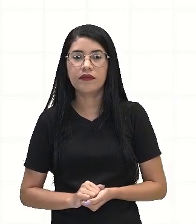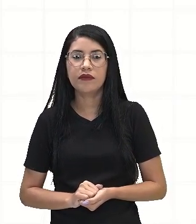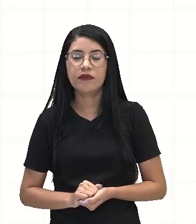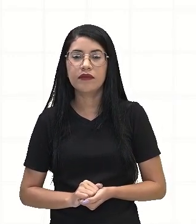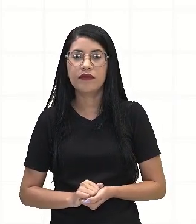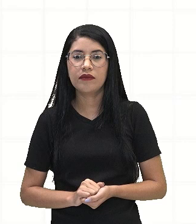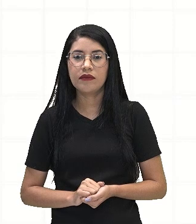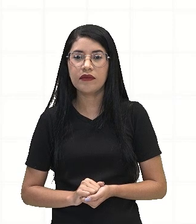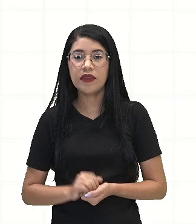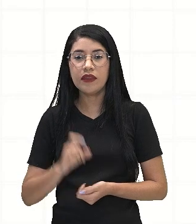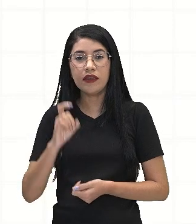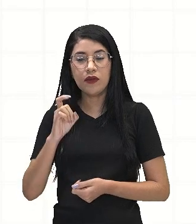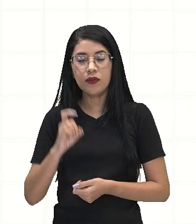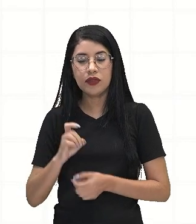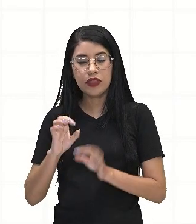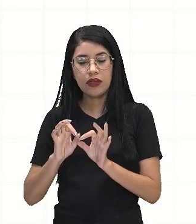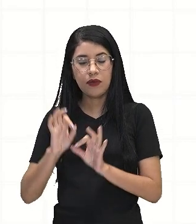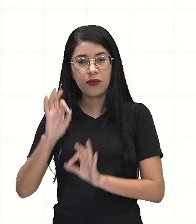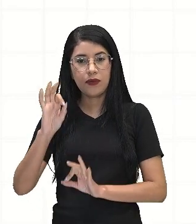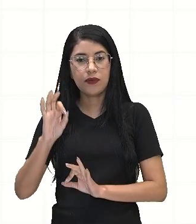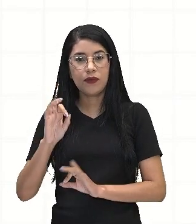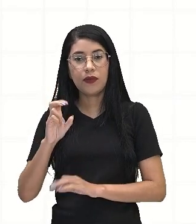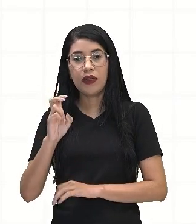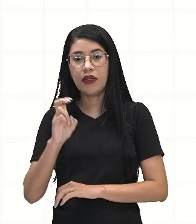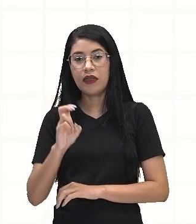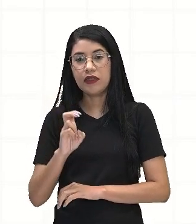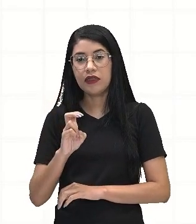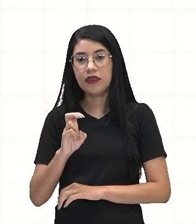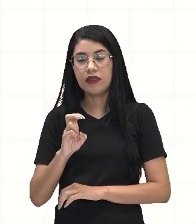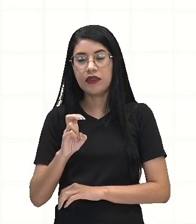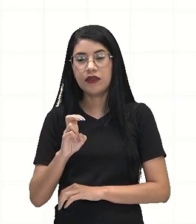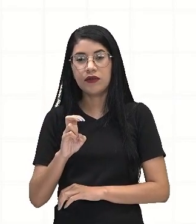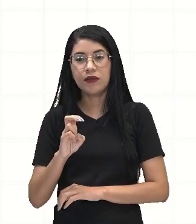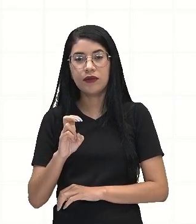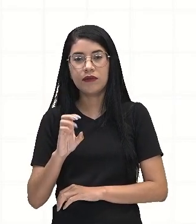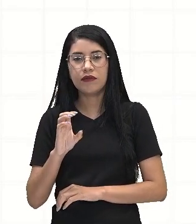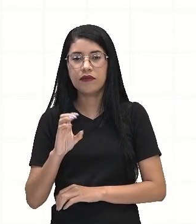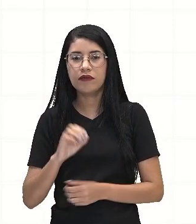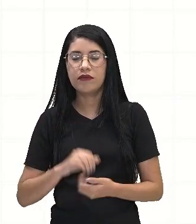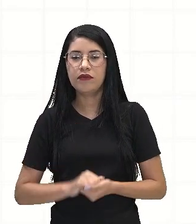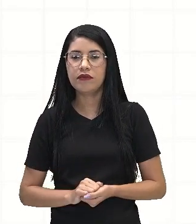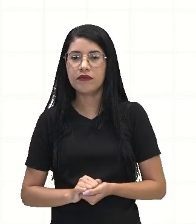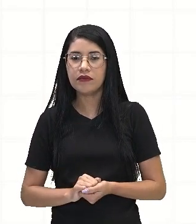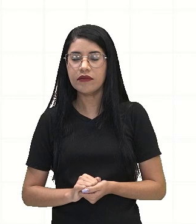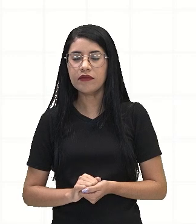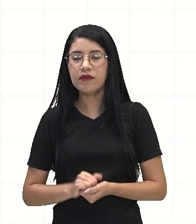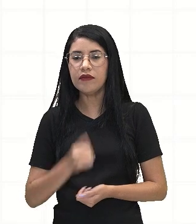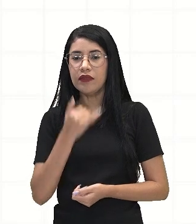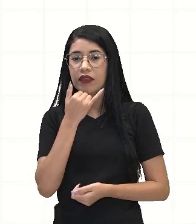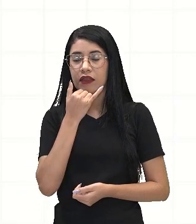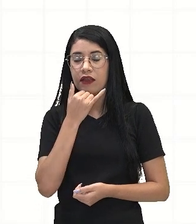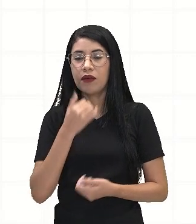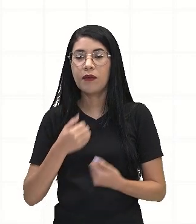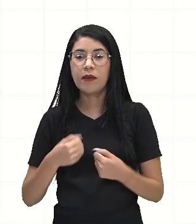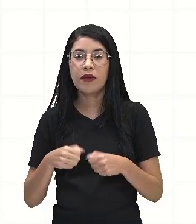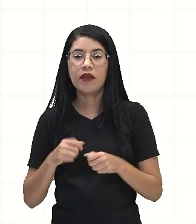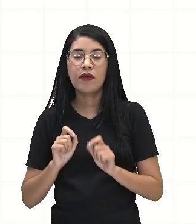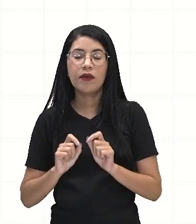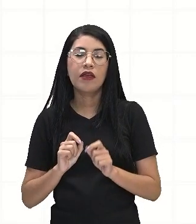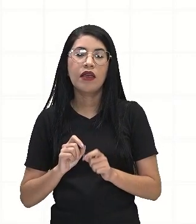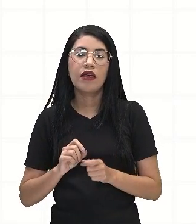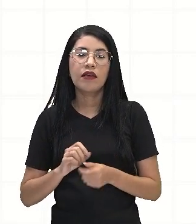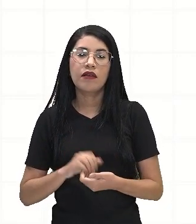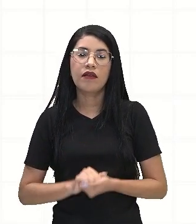medida desse x aqui só pode ser de 5, aí a gente pode, aliás, a gente tem que colocar a unidade